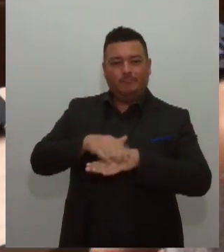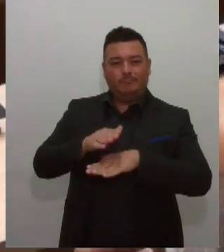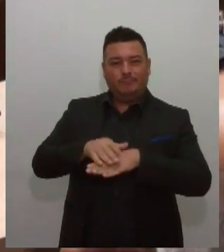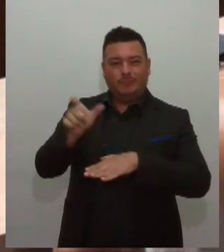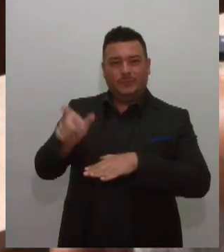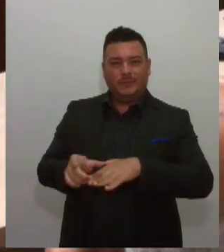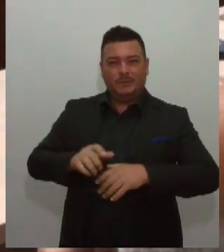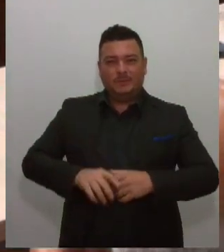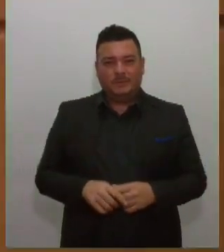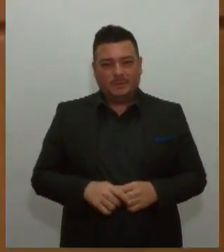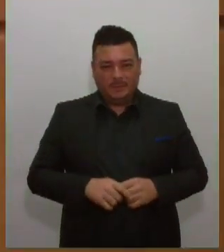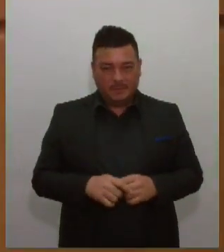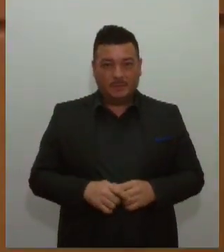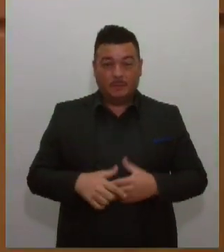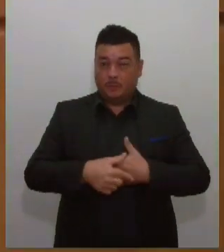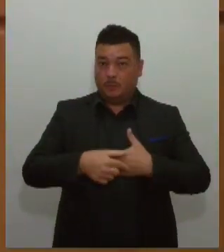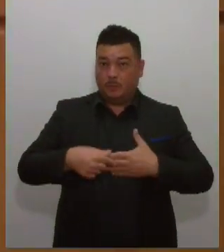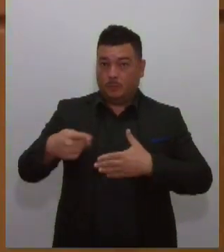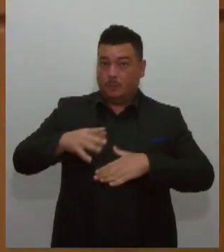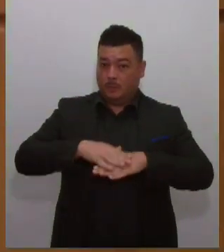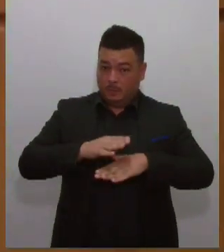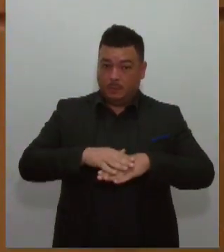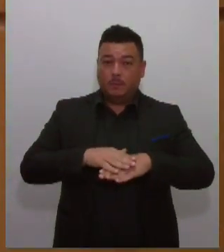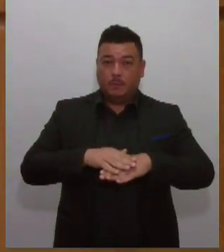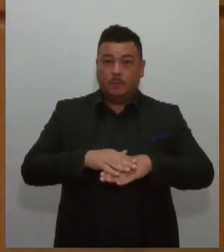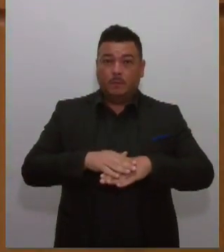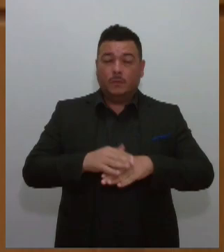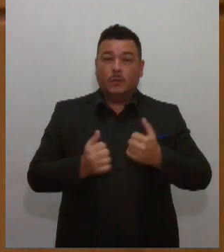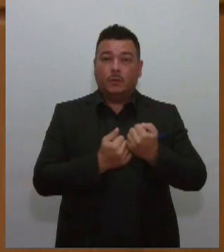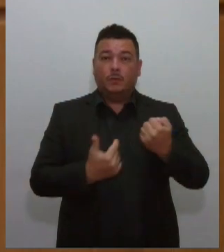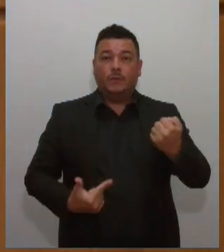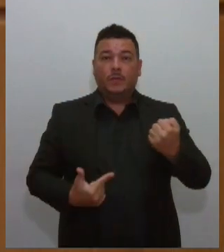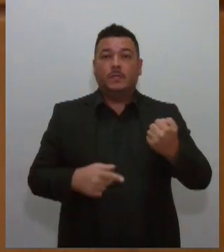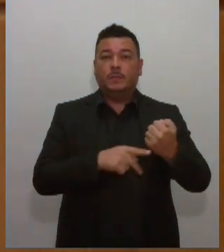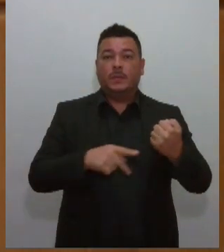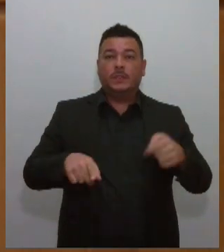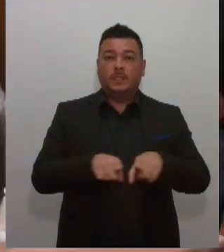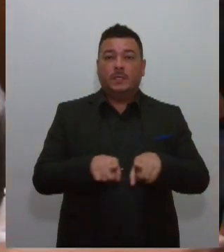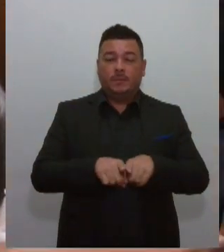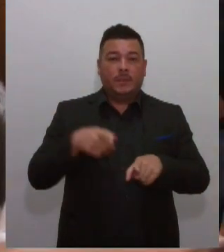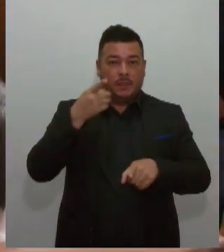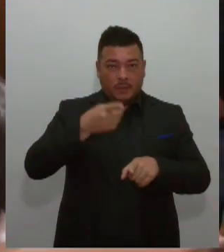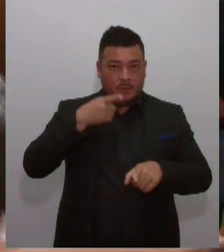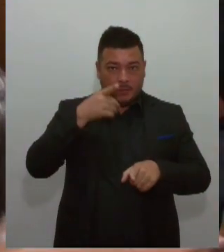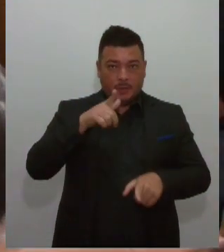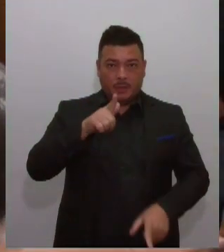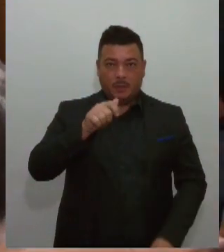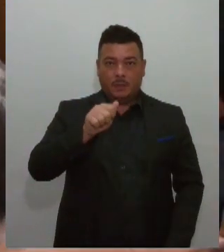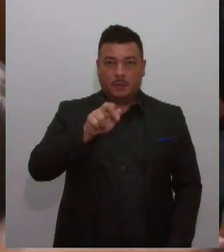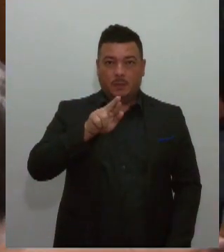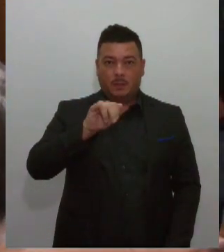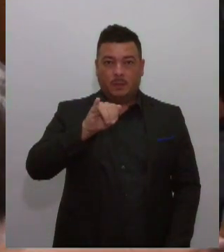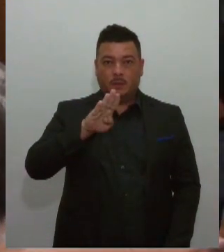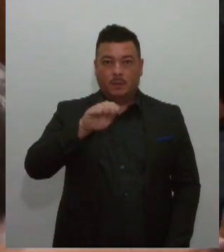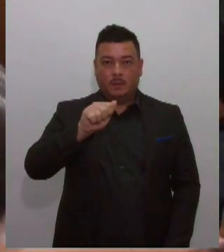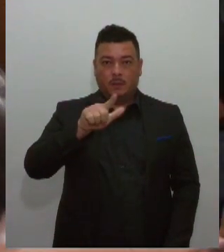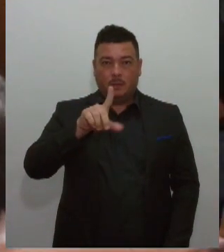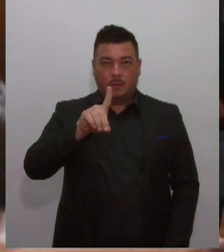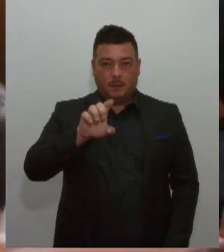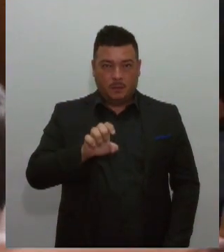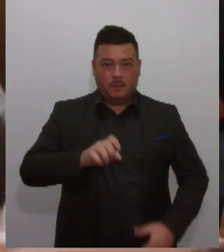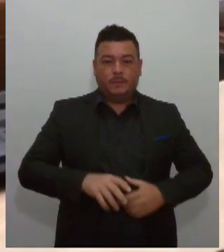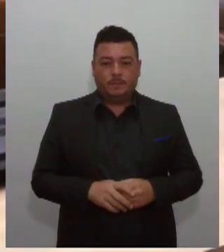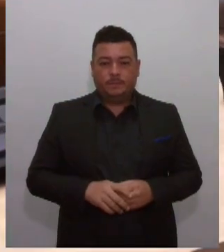O autor da propositura, o vice-presidente da LESE, deputado Garibaldi Mendonça, destacou o papel fundamental de